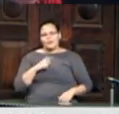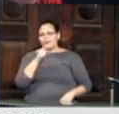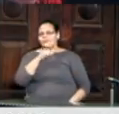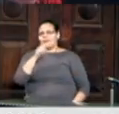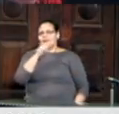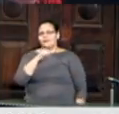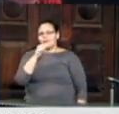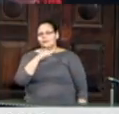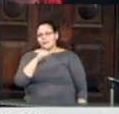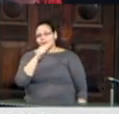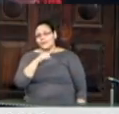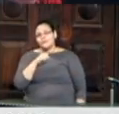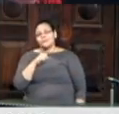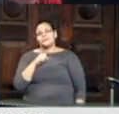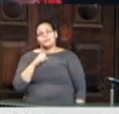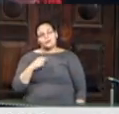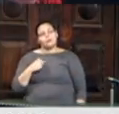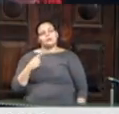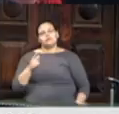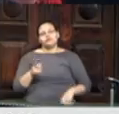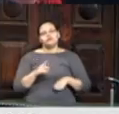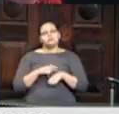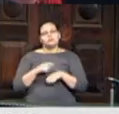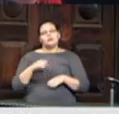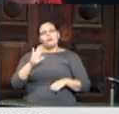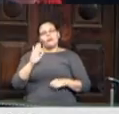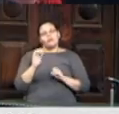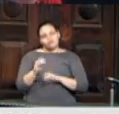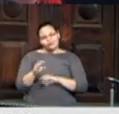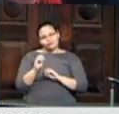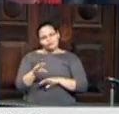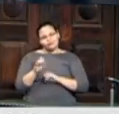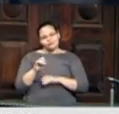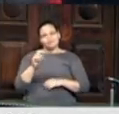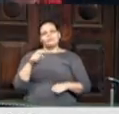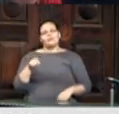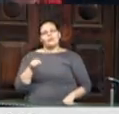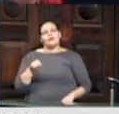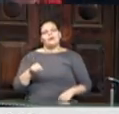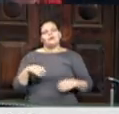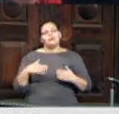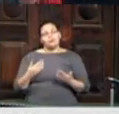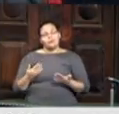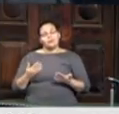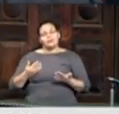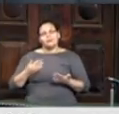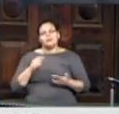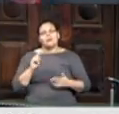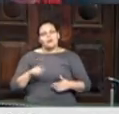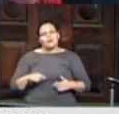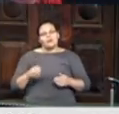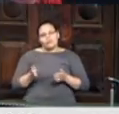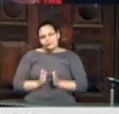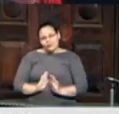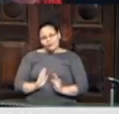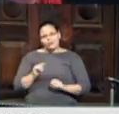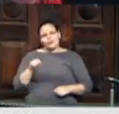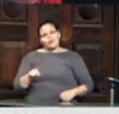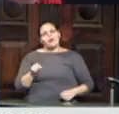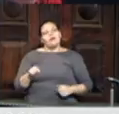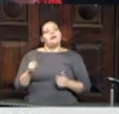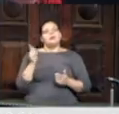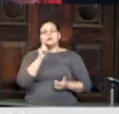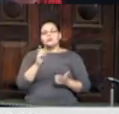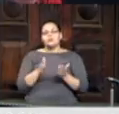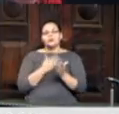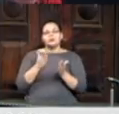velho, pude dar um tempo maior à educação dela, e desde que nasceu ela ganhou o livro